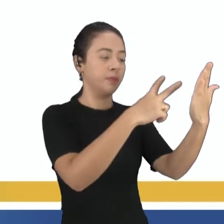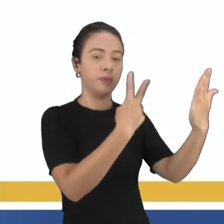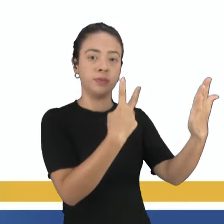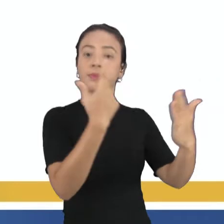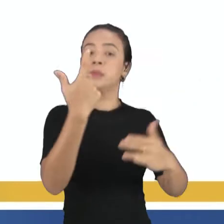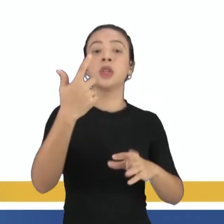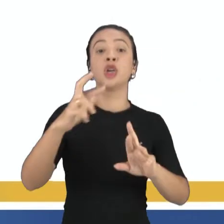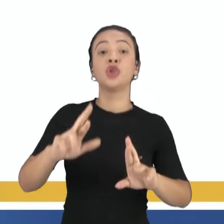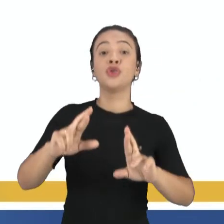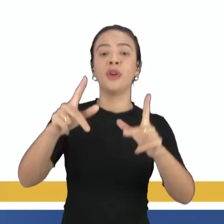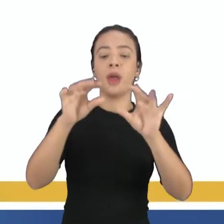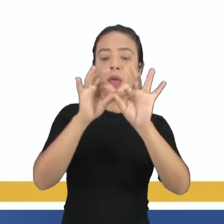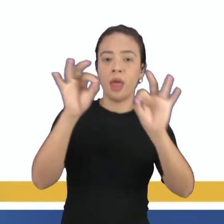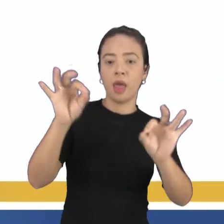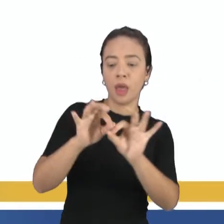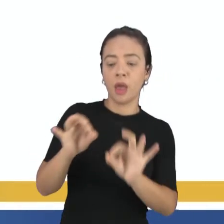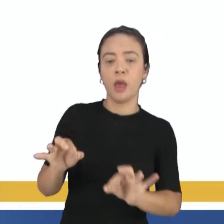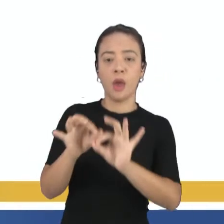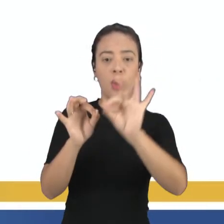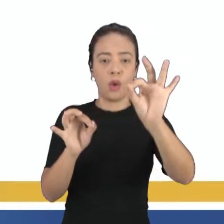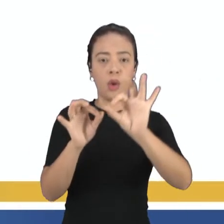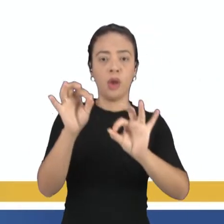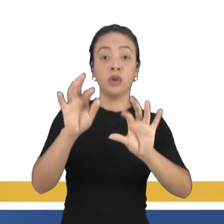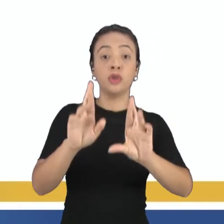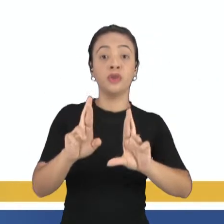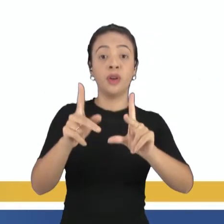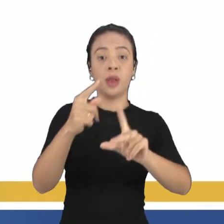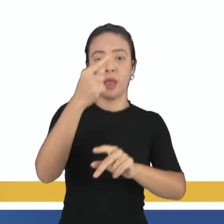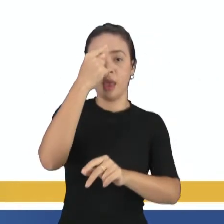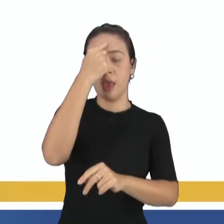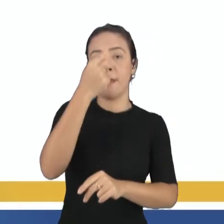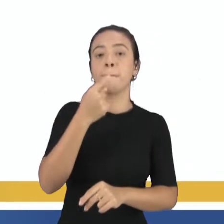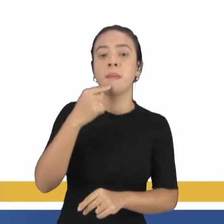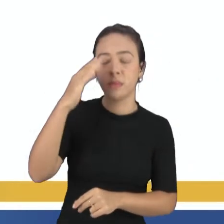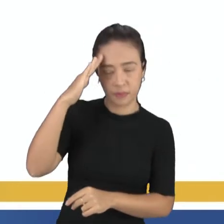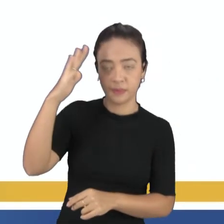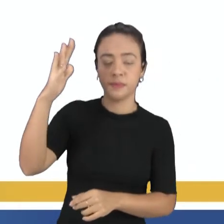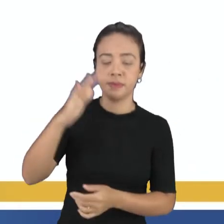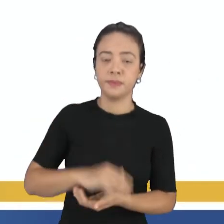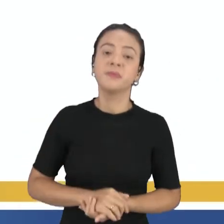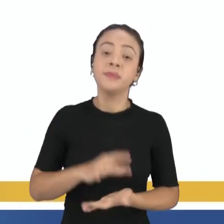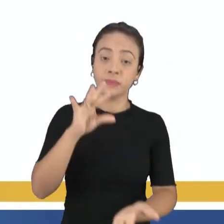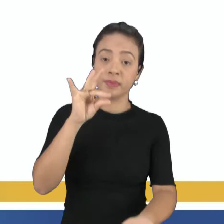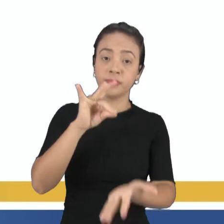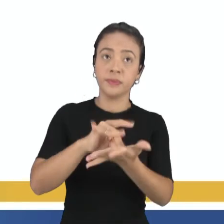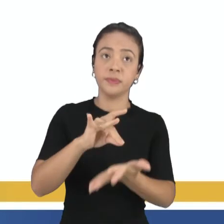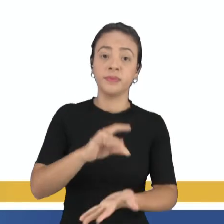as mesmas dimensões, vai estar diferente da imagem original, ok?